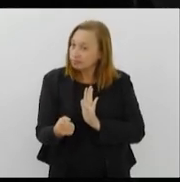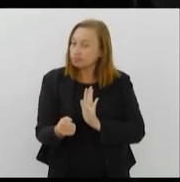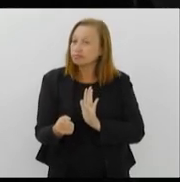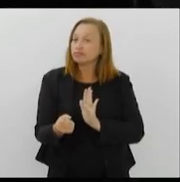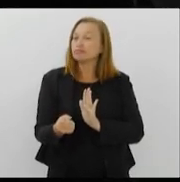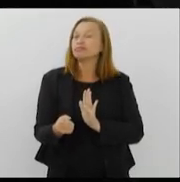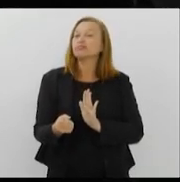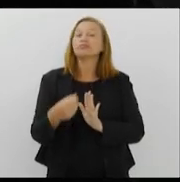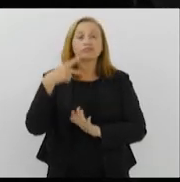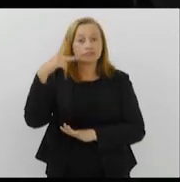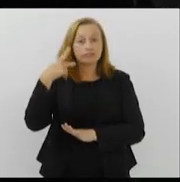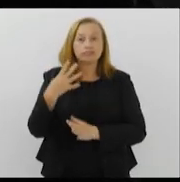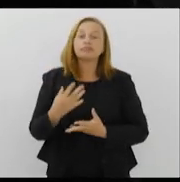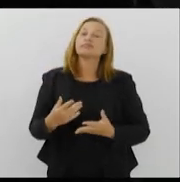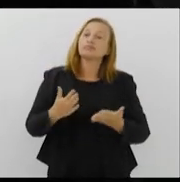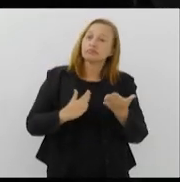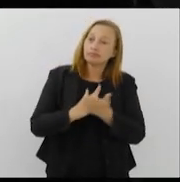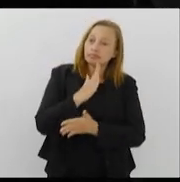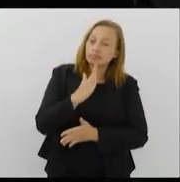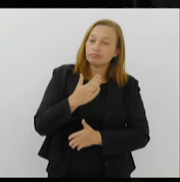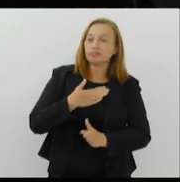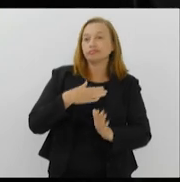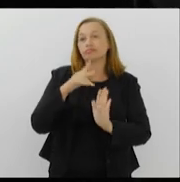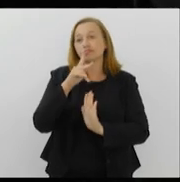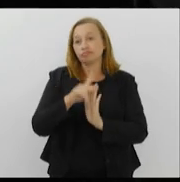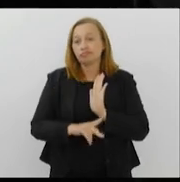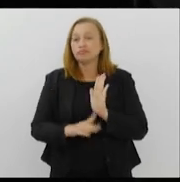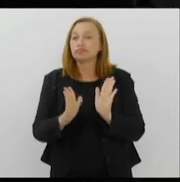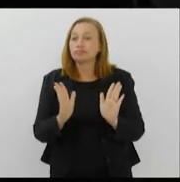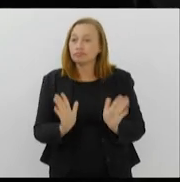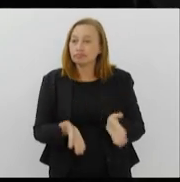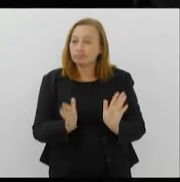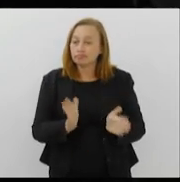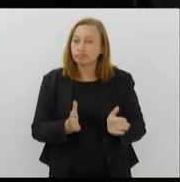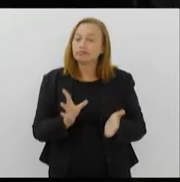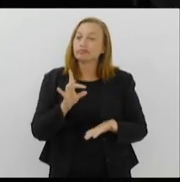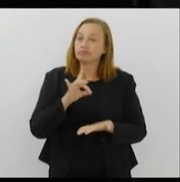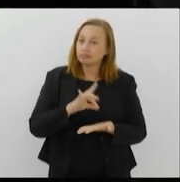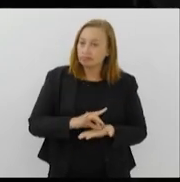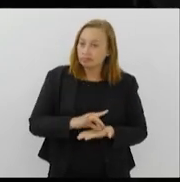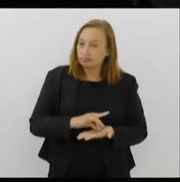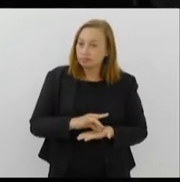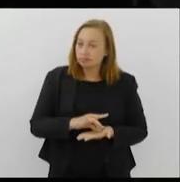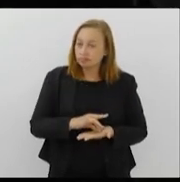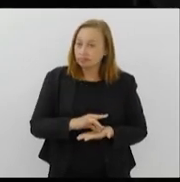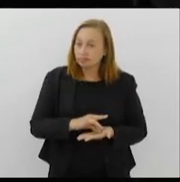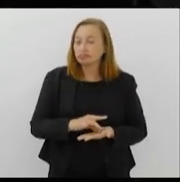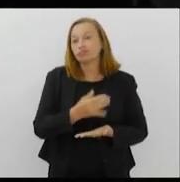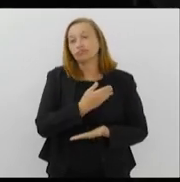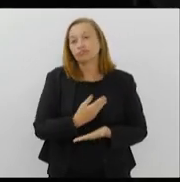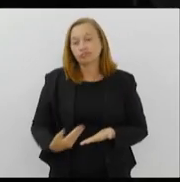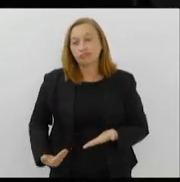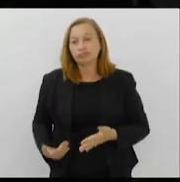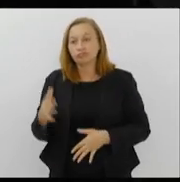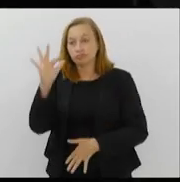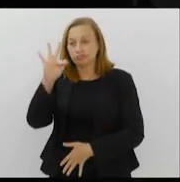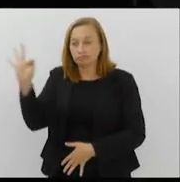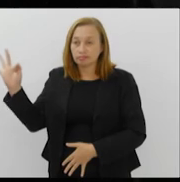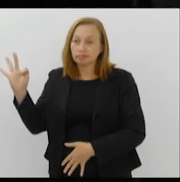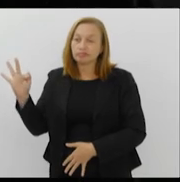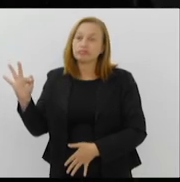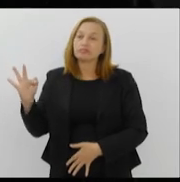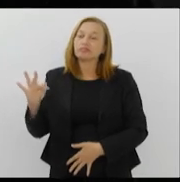o Parlamento aprovou o meu projeto, e hoje é uma realidade. Né? O governo federal, então,